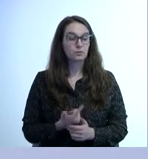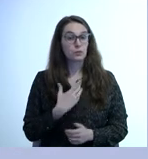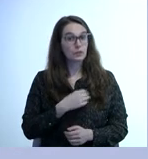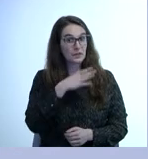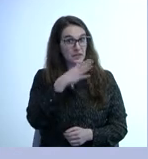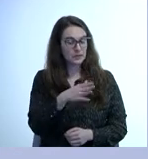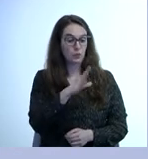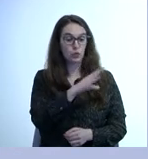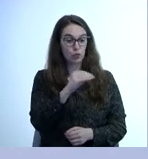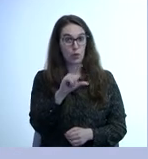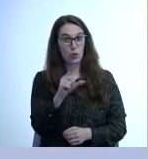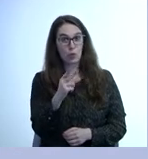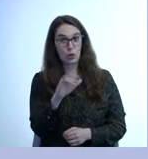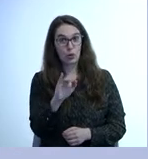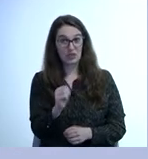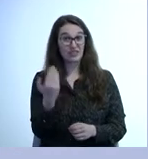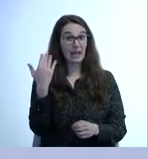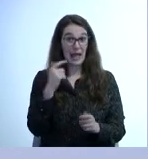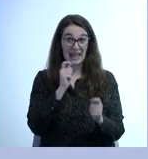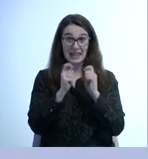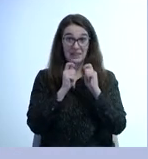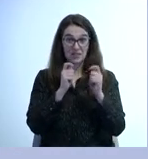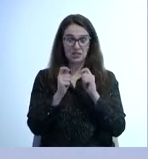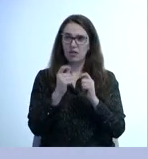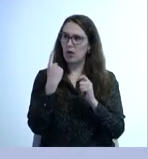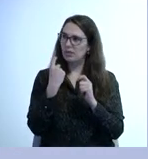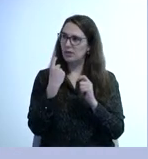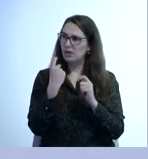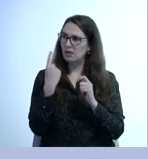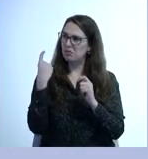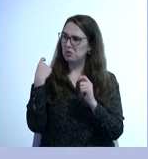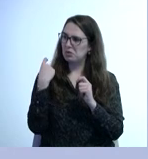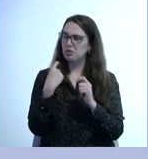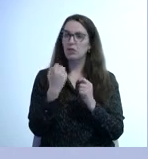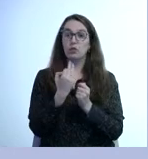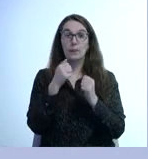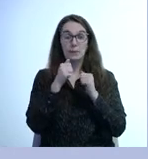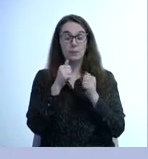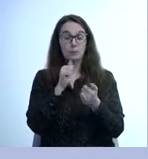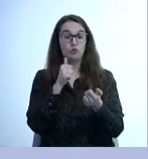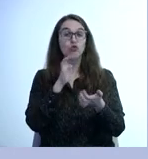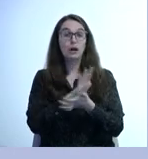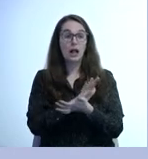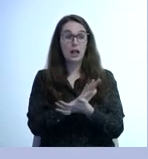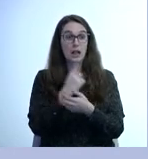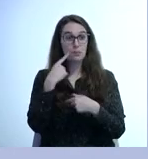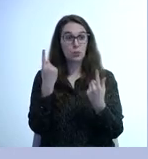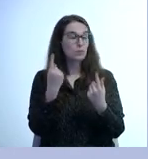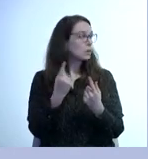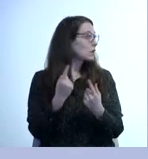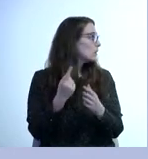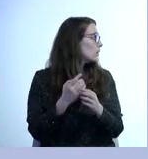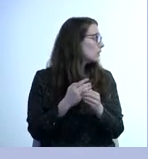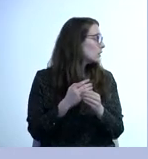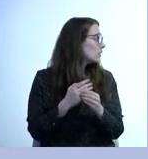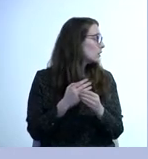Luís, na entrevista que deste ontem ao Valdemar, no público... Não é o Sérgio Andrade.